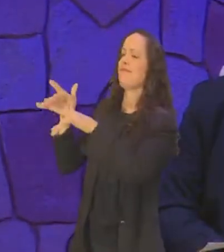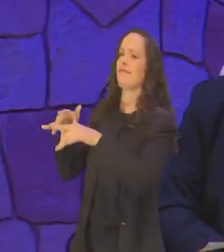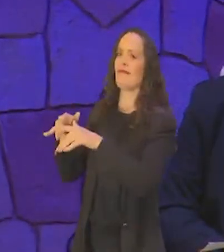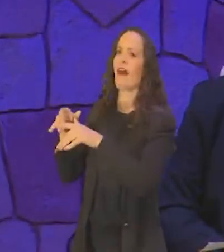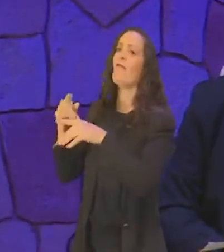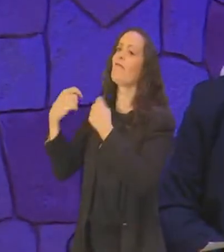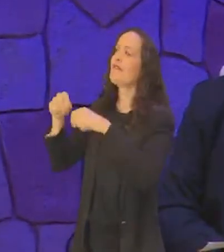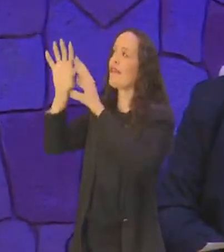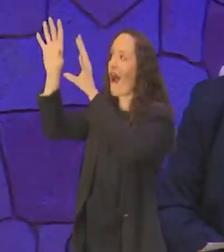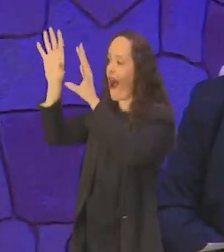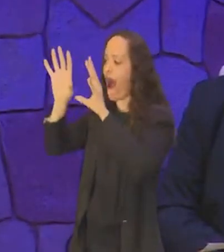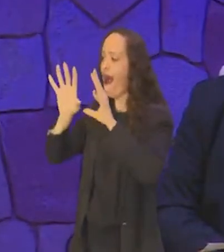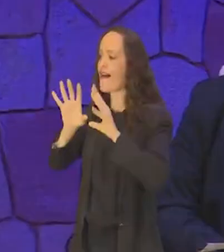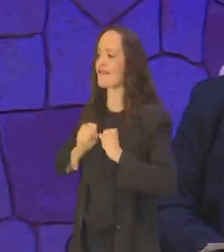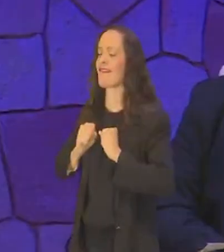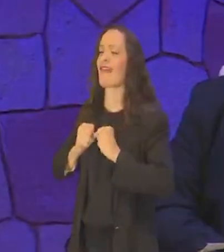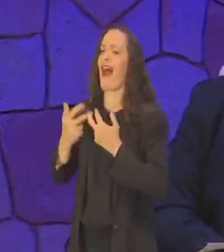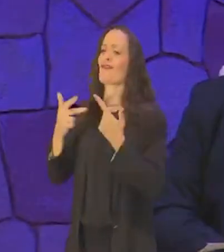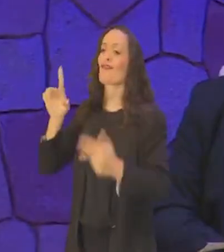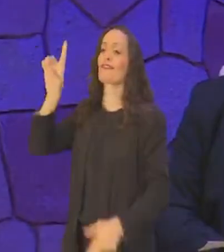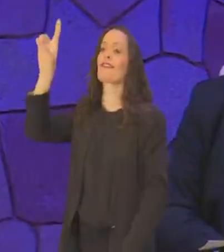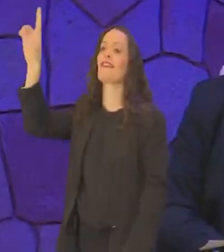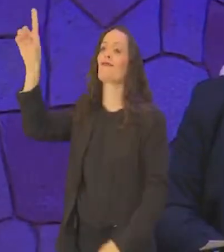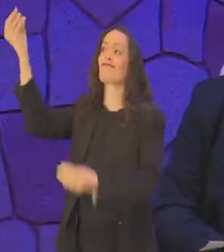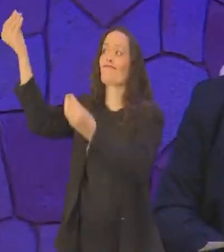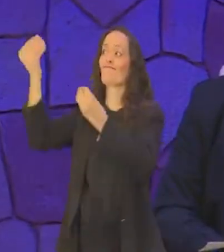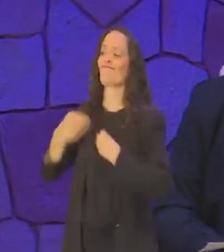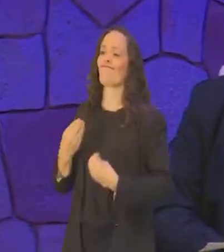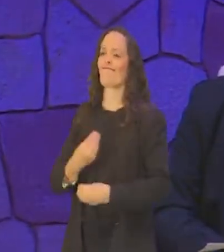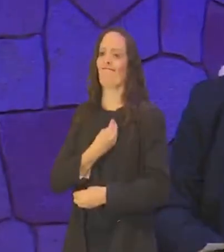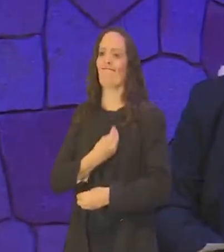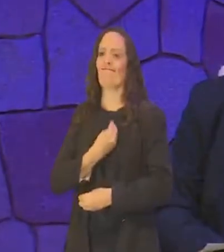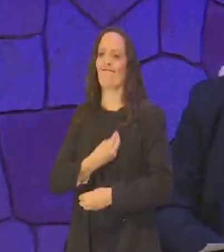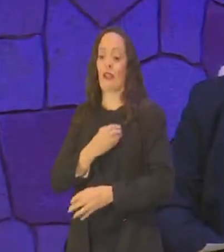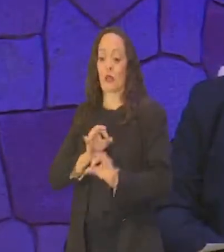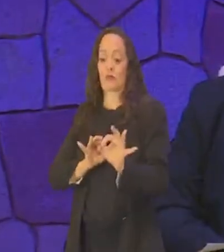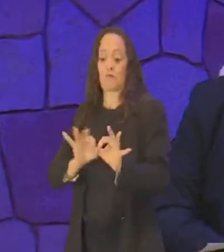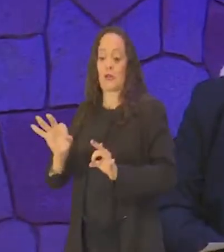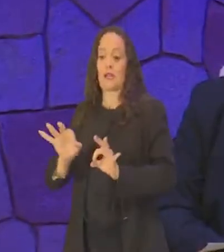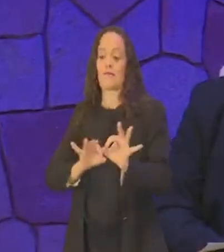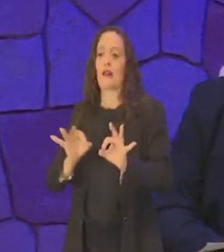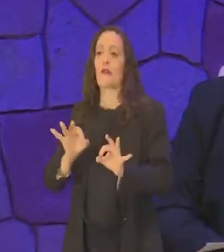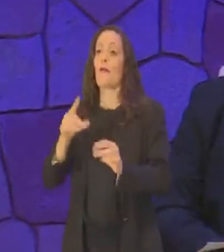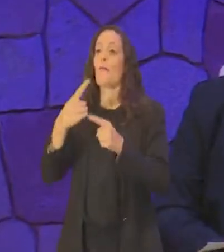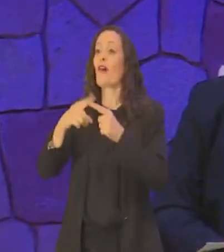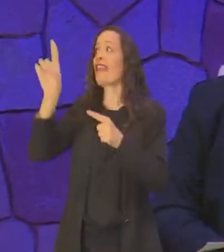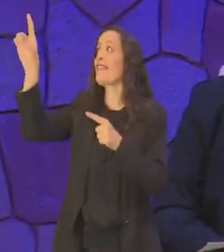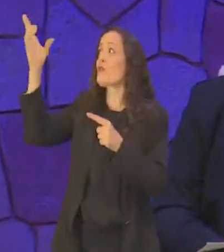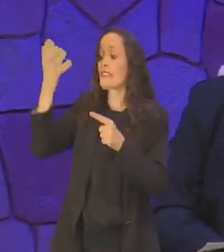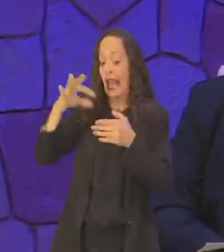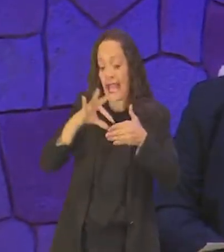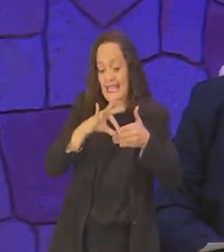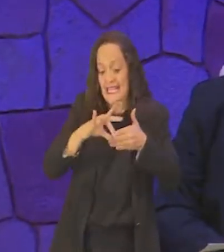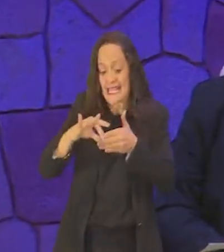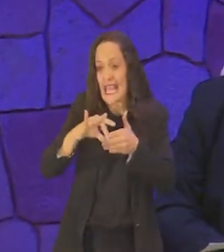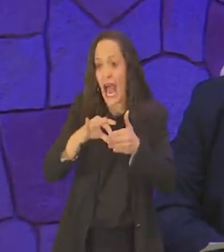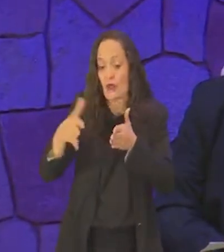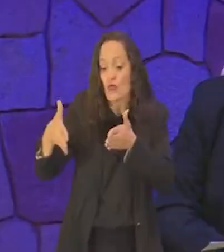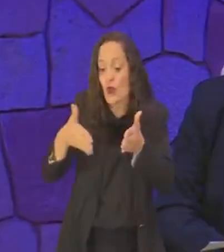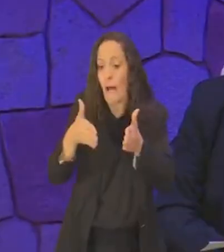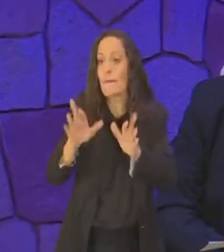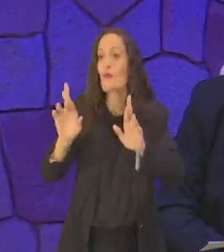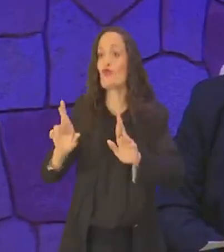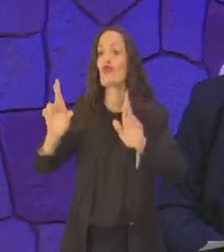vida, às amarras, ao que Deus está nos laçando. Deus quer nos guiar por uma direção, por um caminho, e às